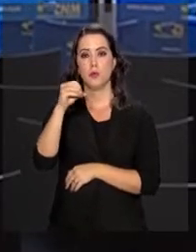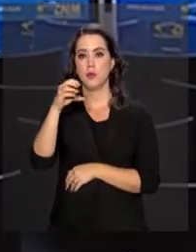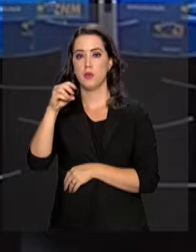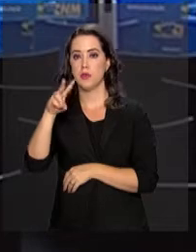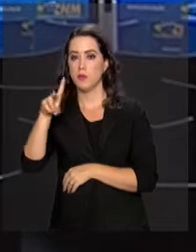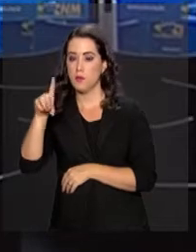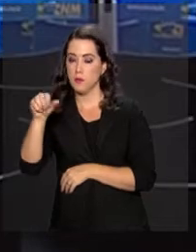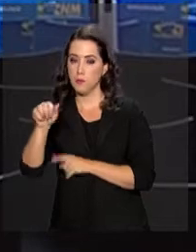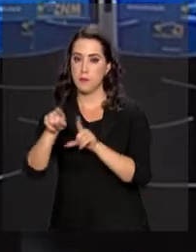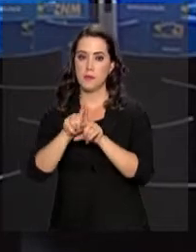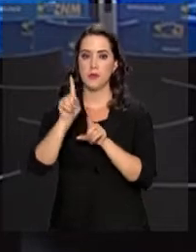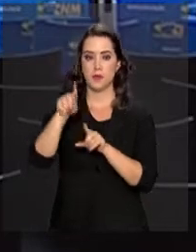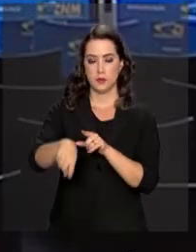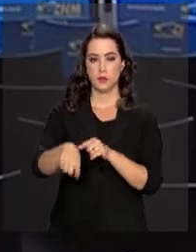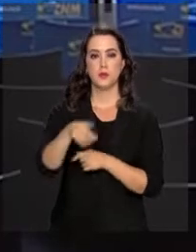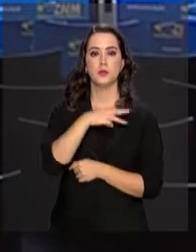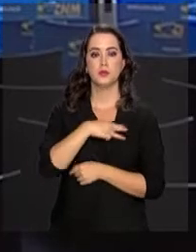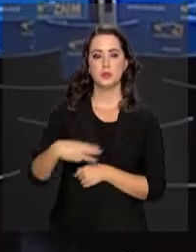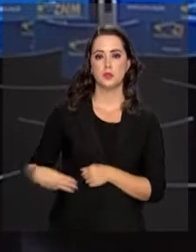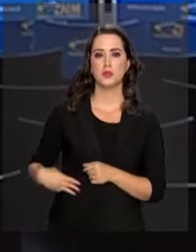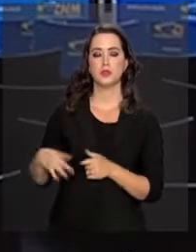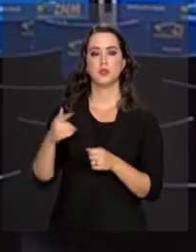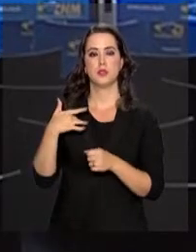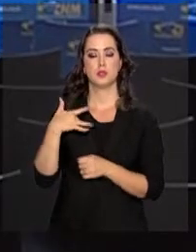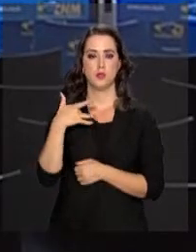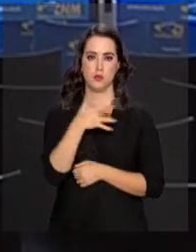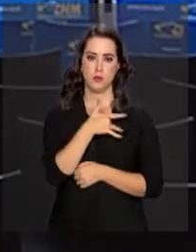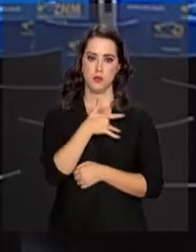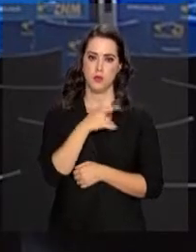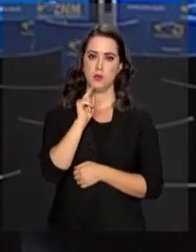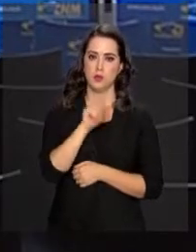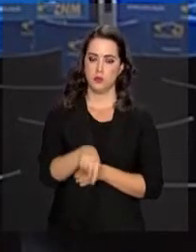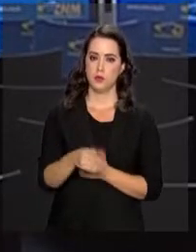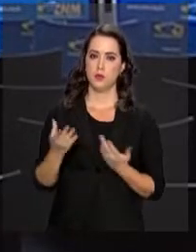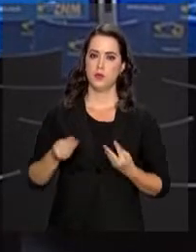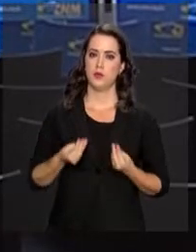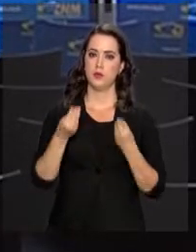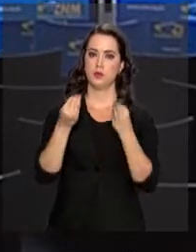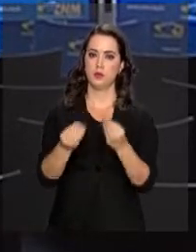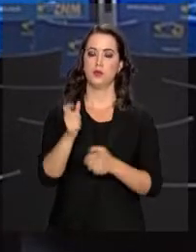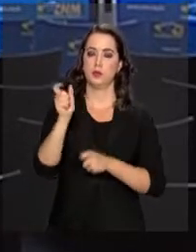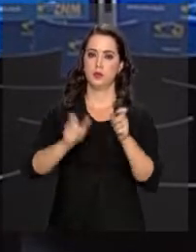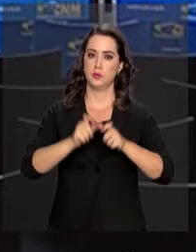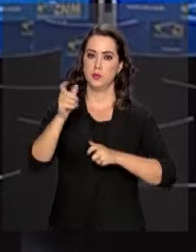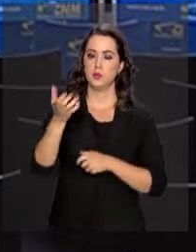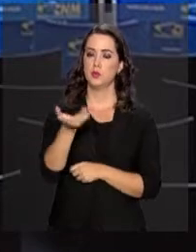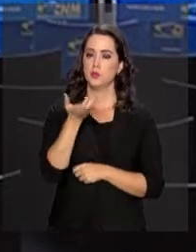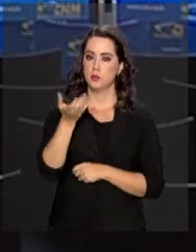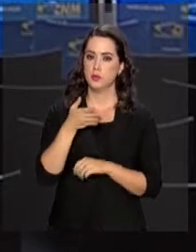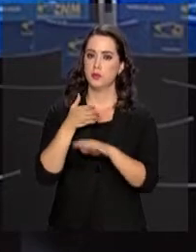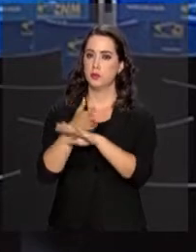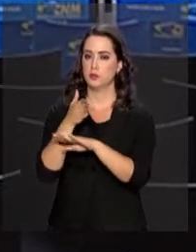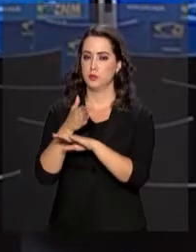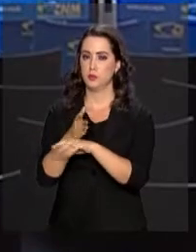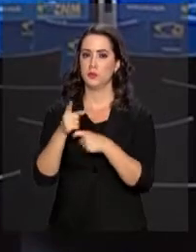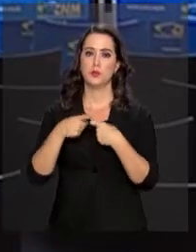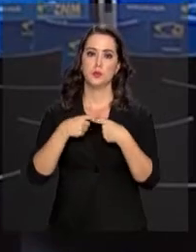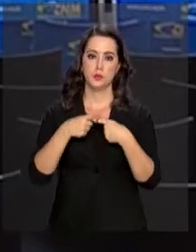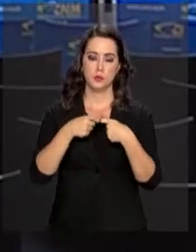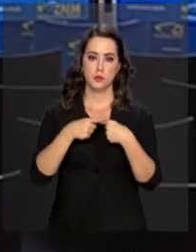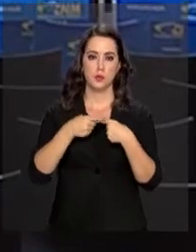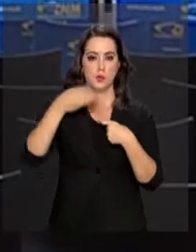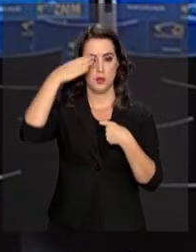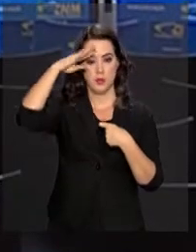ministro da saúde gilberto occhi que vão ser disponibilizadas aí a esses profissionais interessados em ocupar as vagas dos médicos cubanos